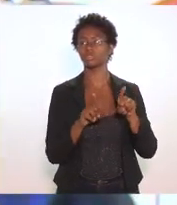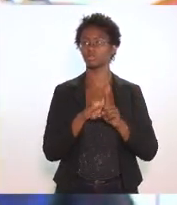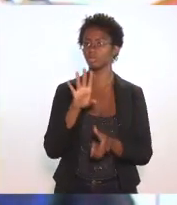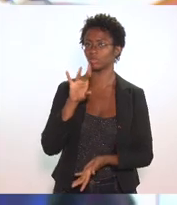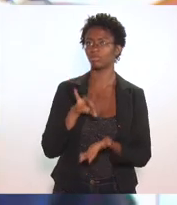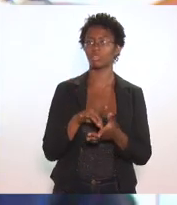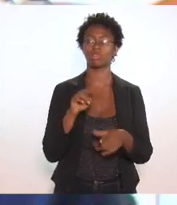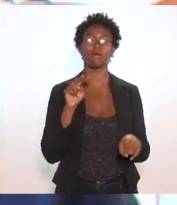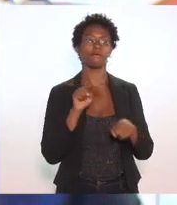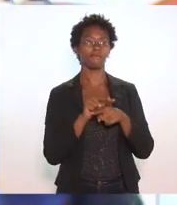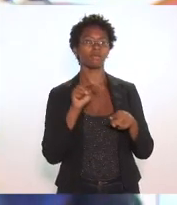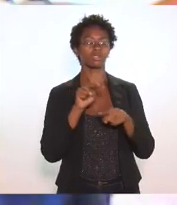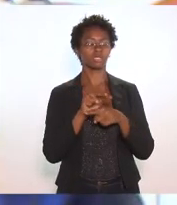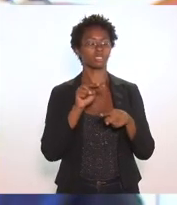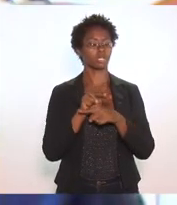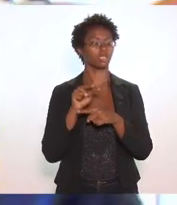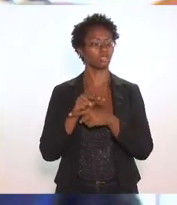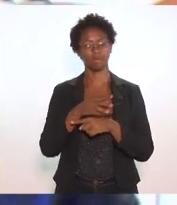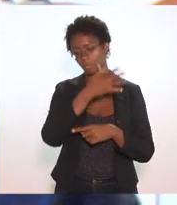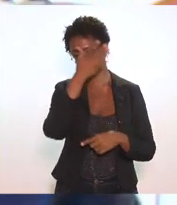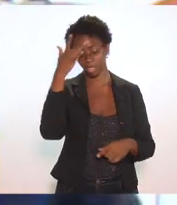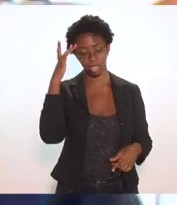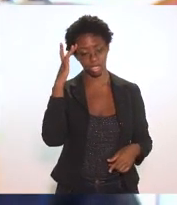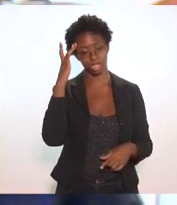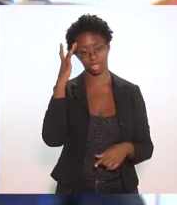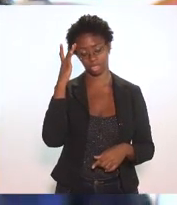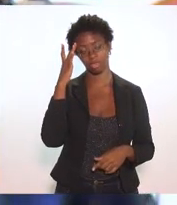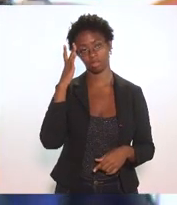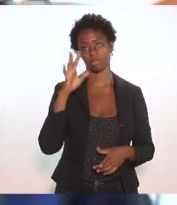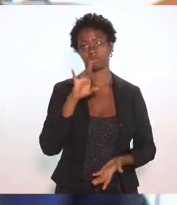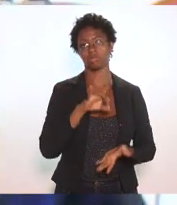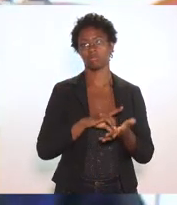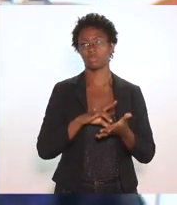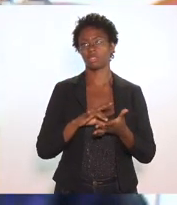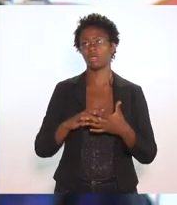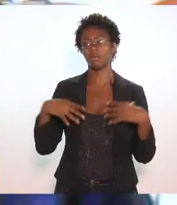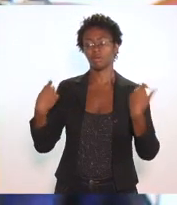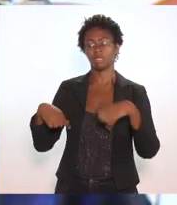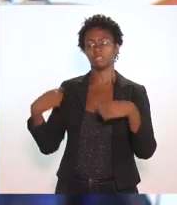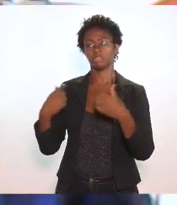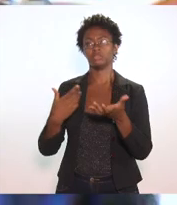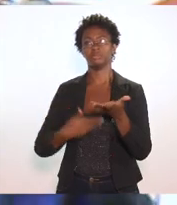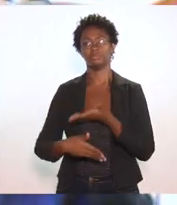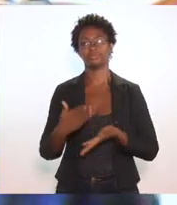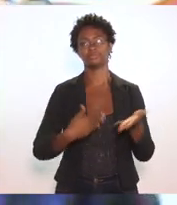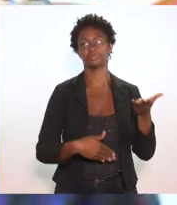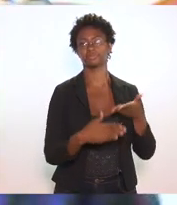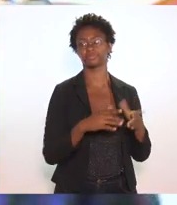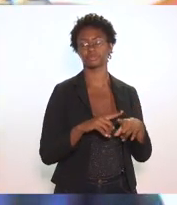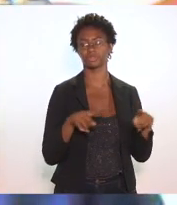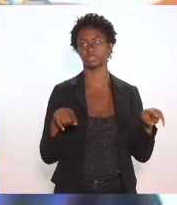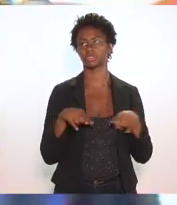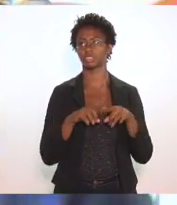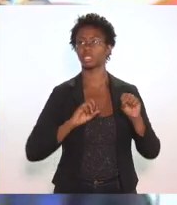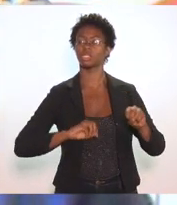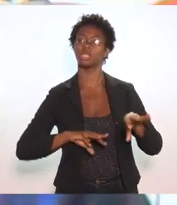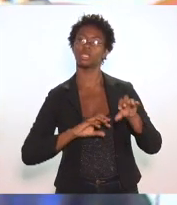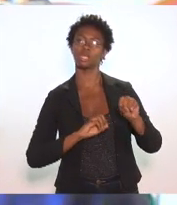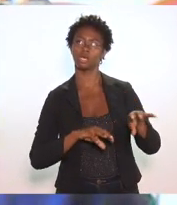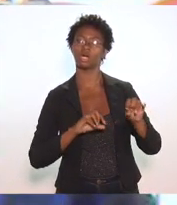de fiscalização para que as pessoas que estejam pressionadas a conviver em ambientes educacionais que não